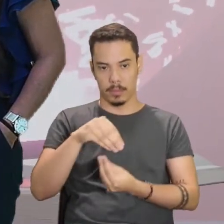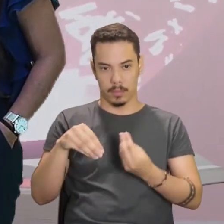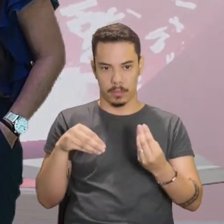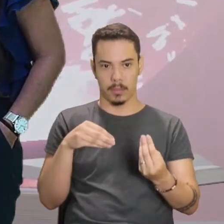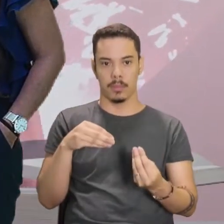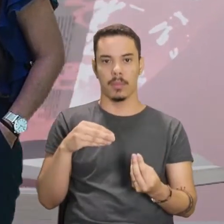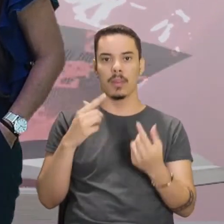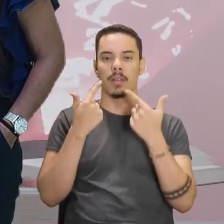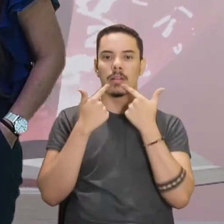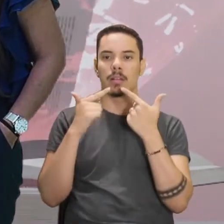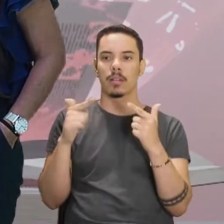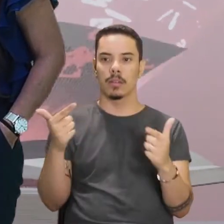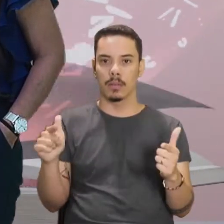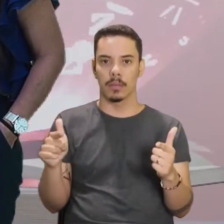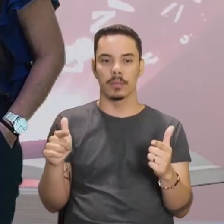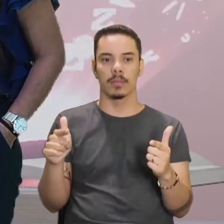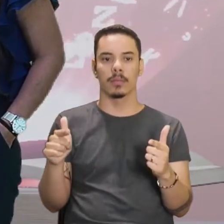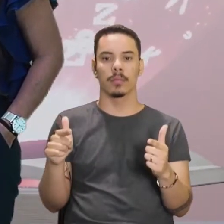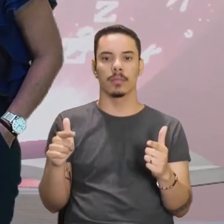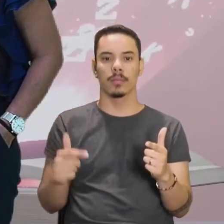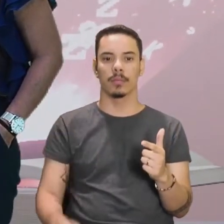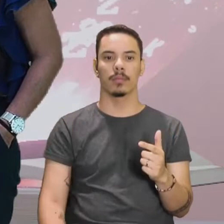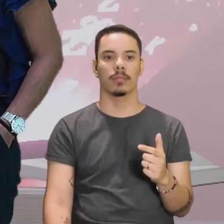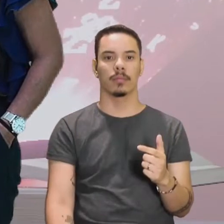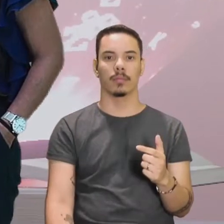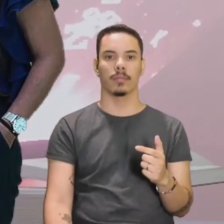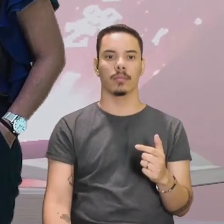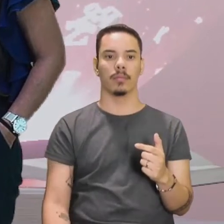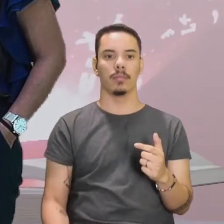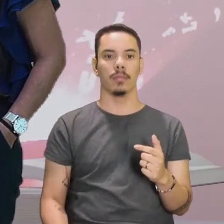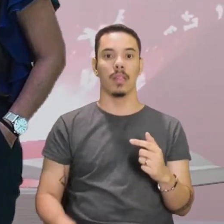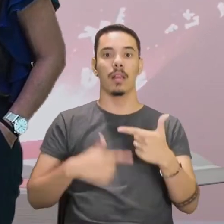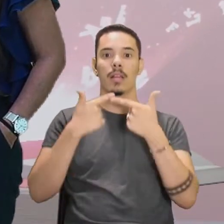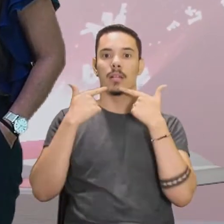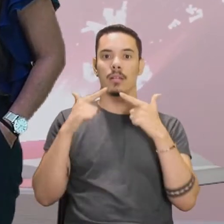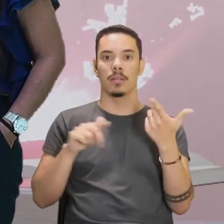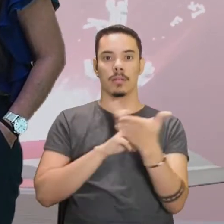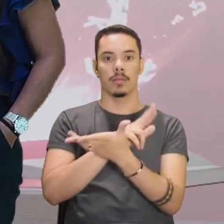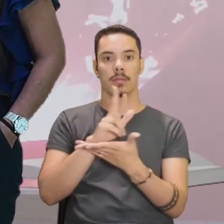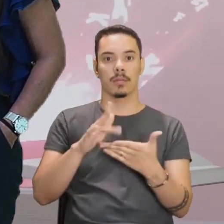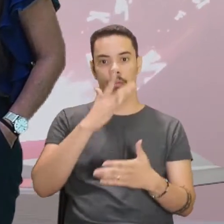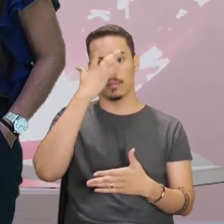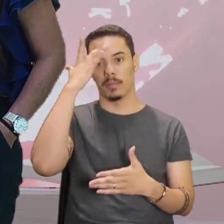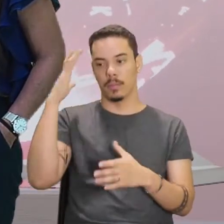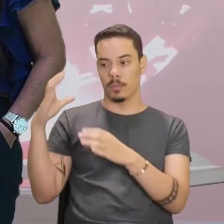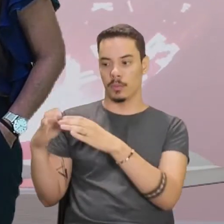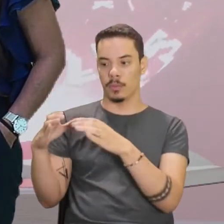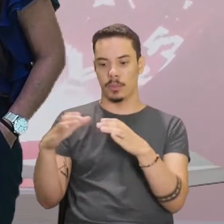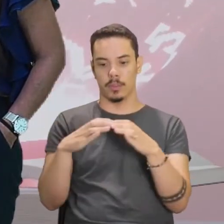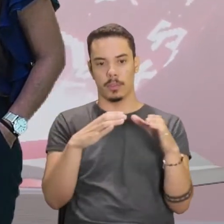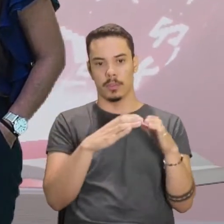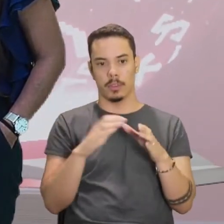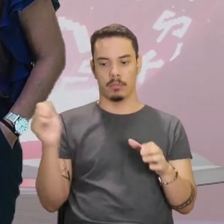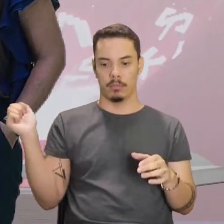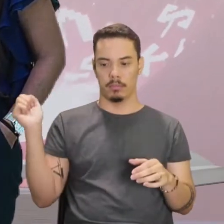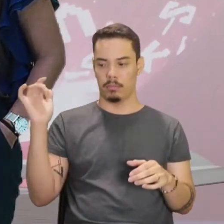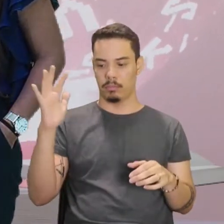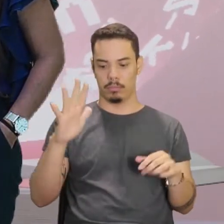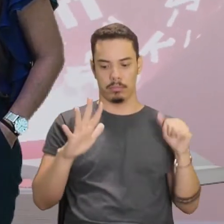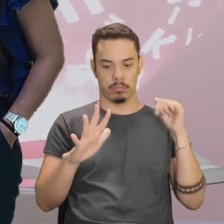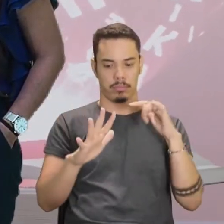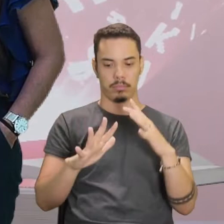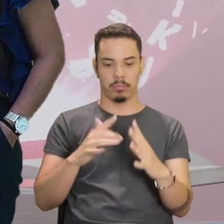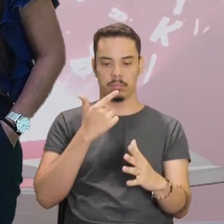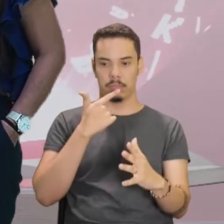a linguagem dos iberos, celtas e agora os romanos. Olha, 3 grupos, né? Exatamente. De falantes